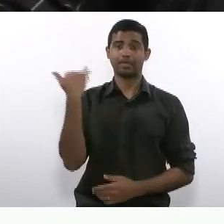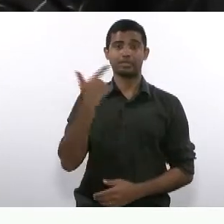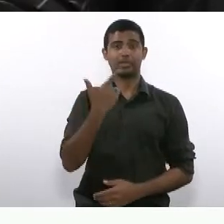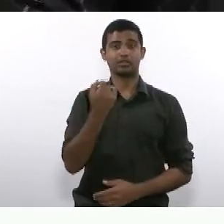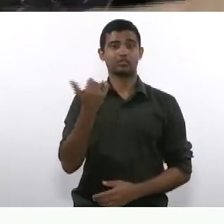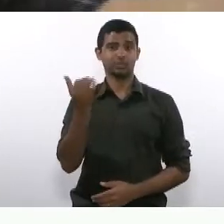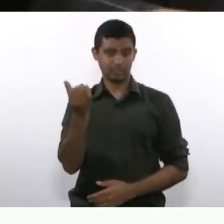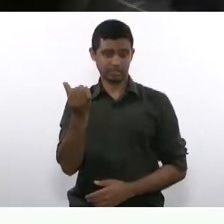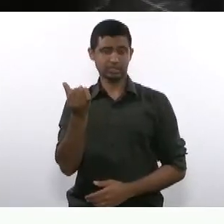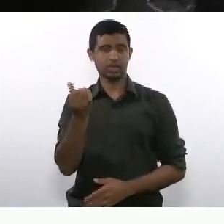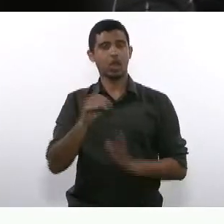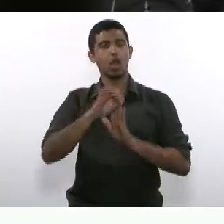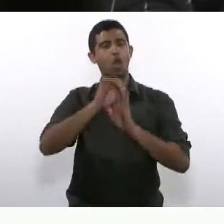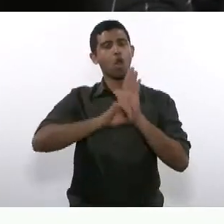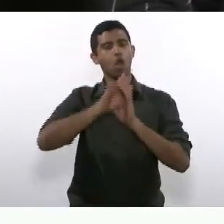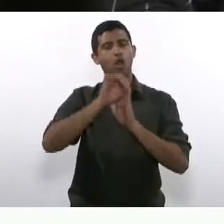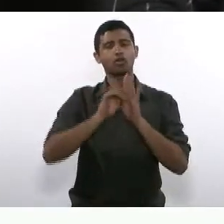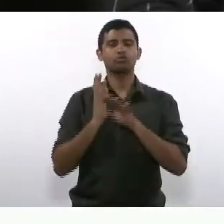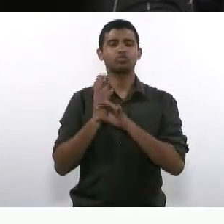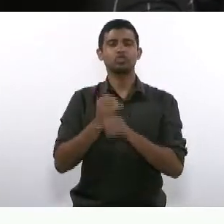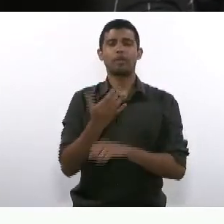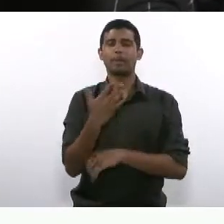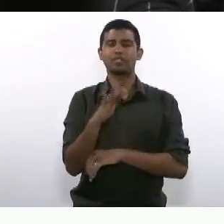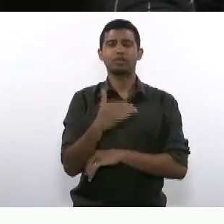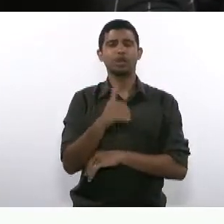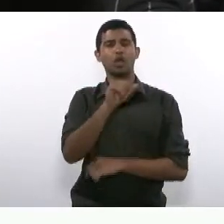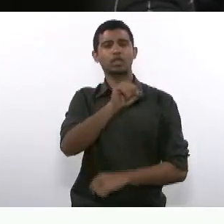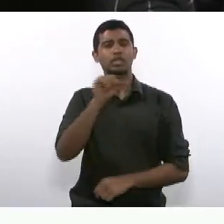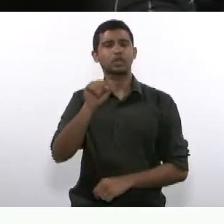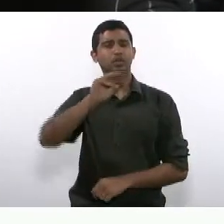nosso orçamento era em torno de 88 milhões.